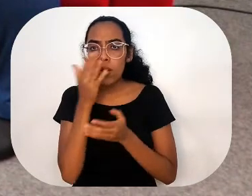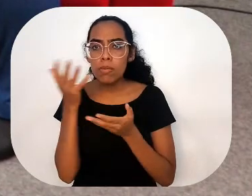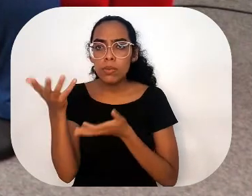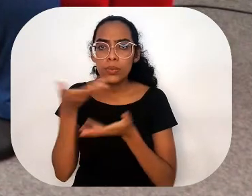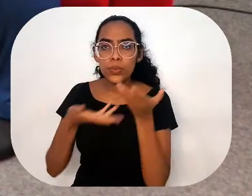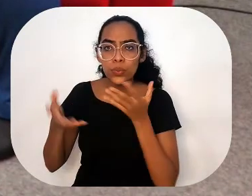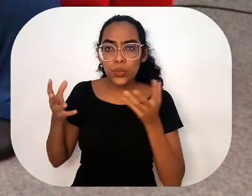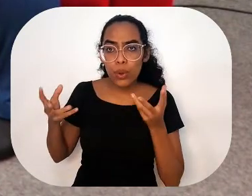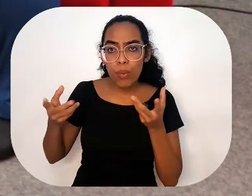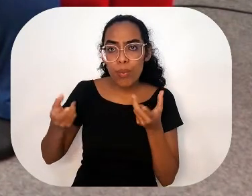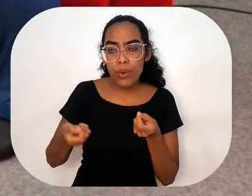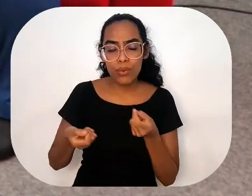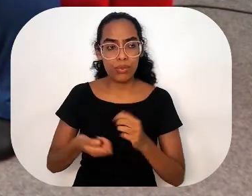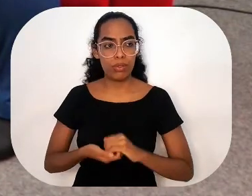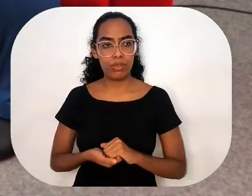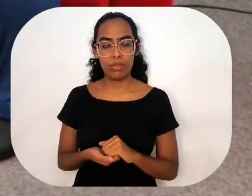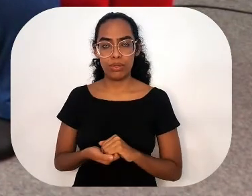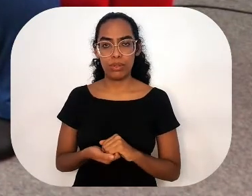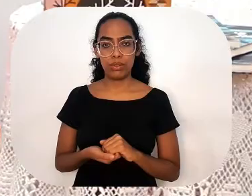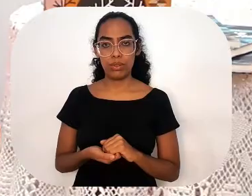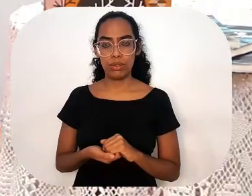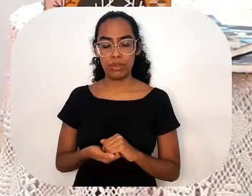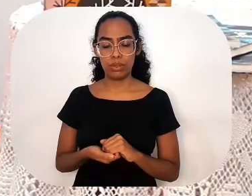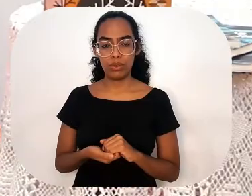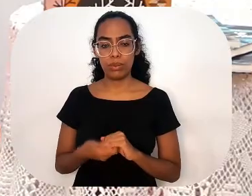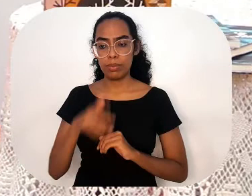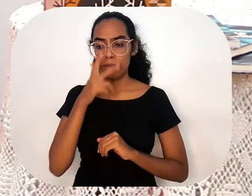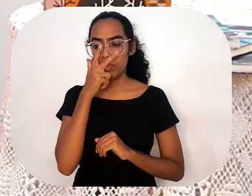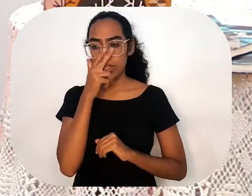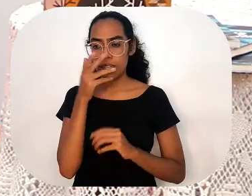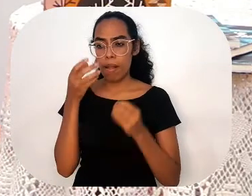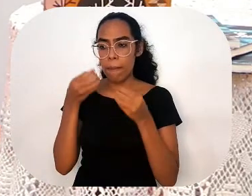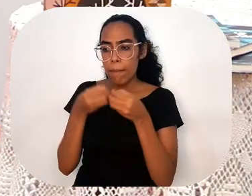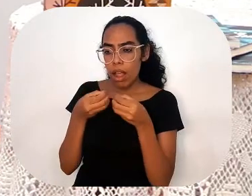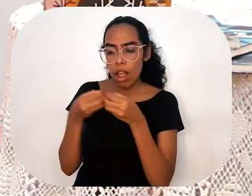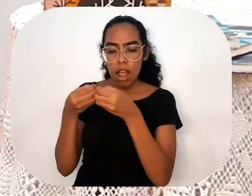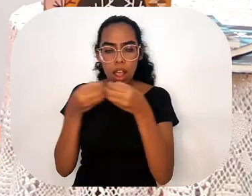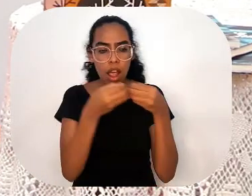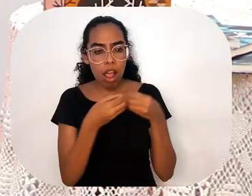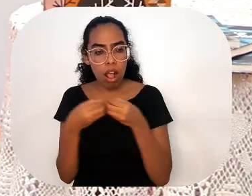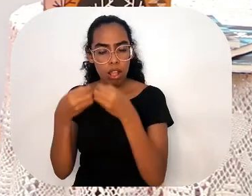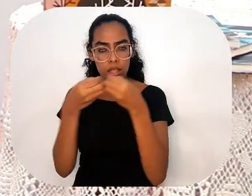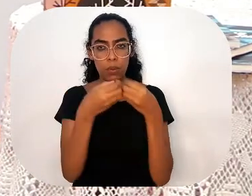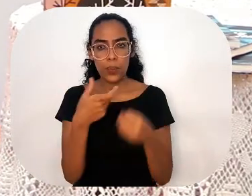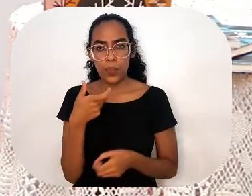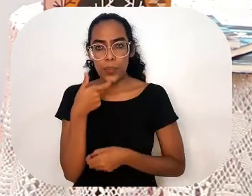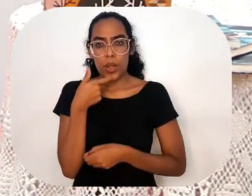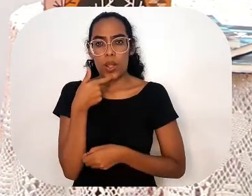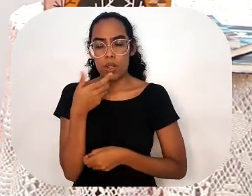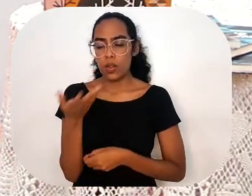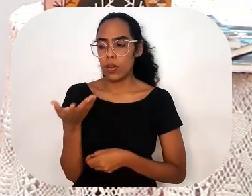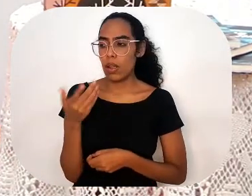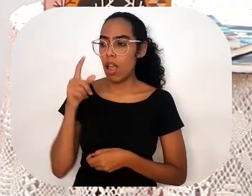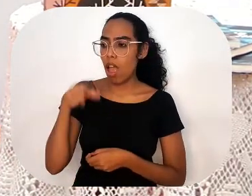fazer com que essas duas áreas de conhecimento científico que elas também estejam próximas das pessoas Afinal são